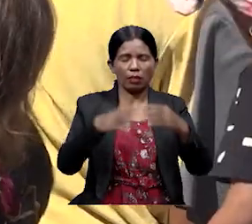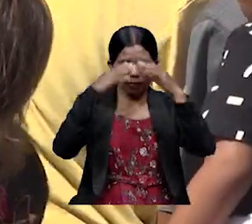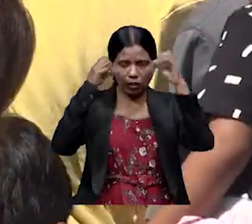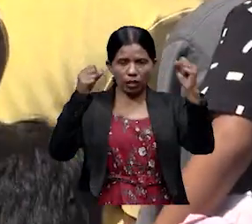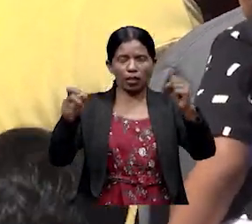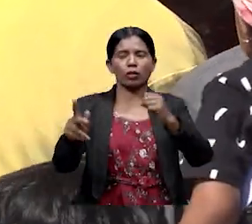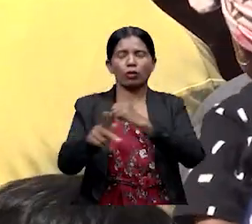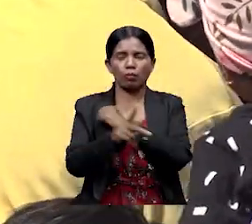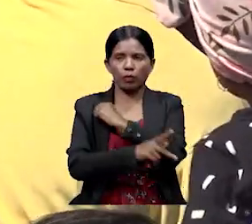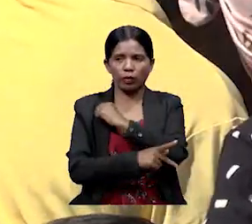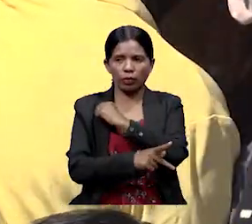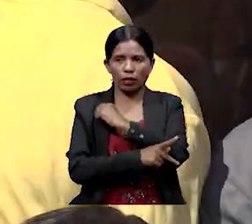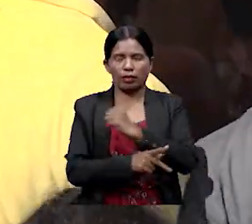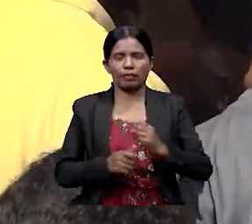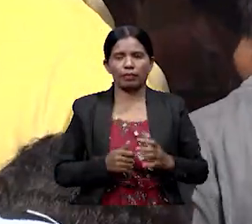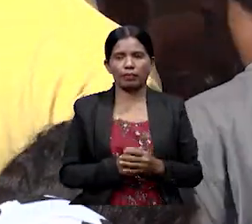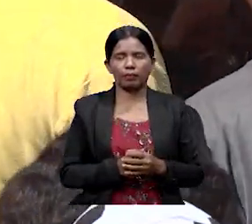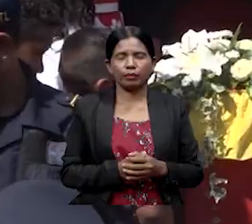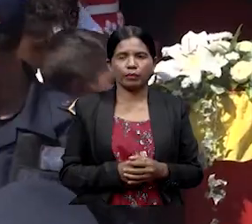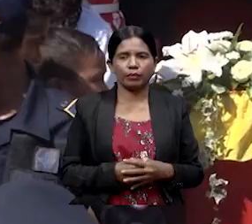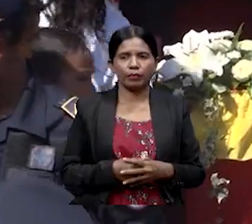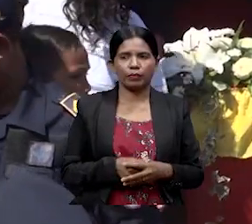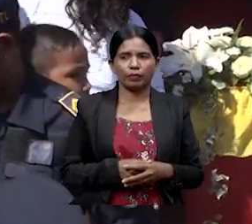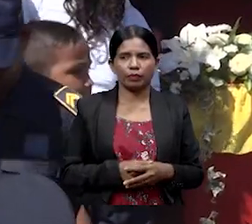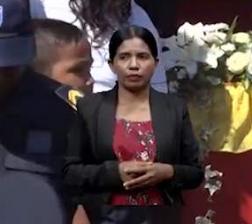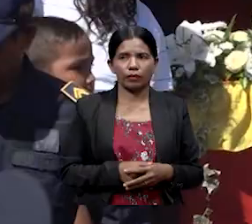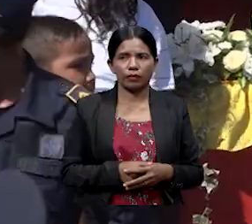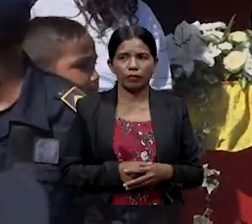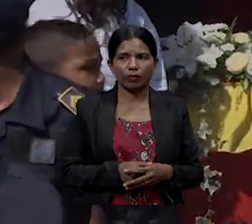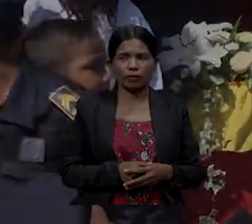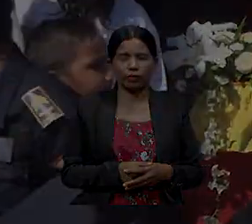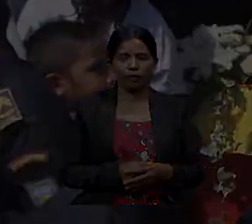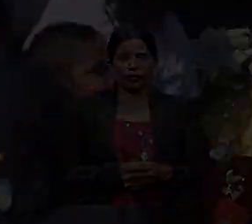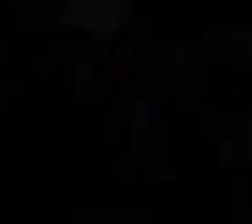Marcelo Rebelo de Souza. Efigênia Babo, Clementino Maia, GMN.